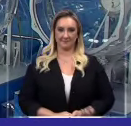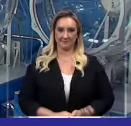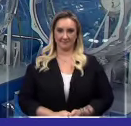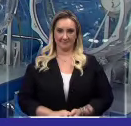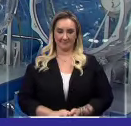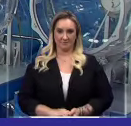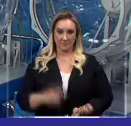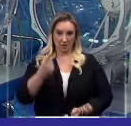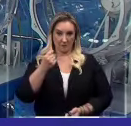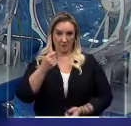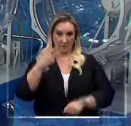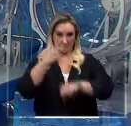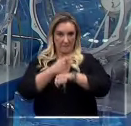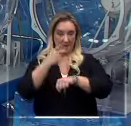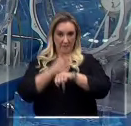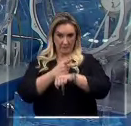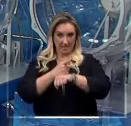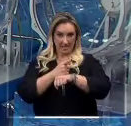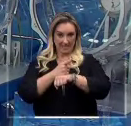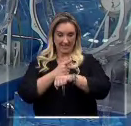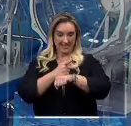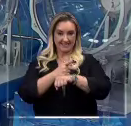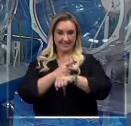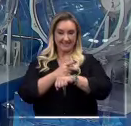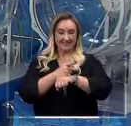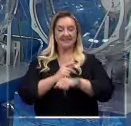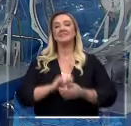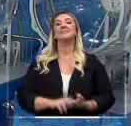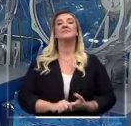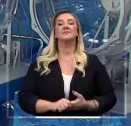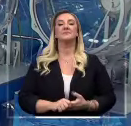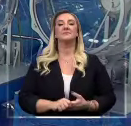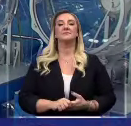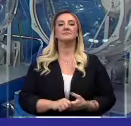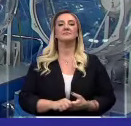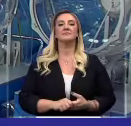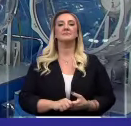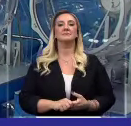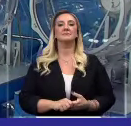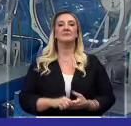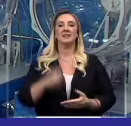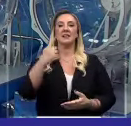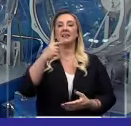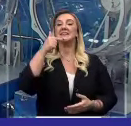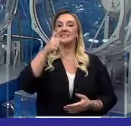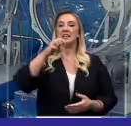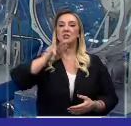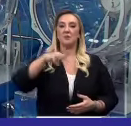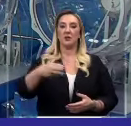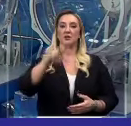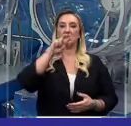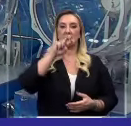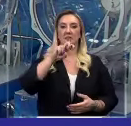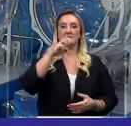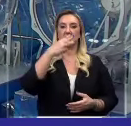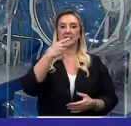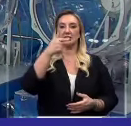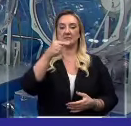5.260. E o valor a ser distribuído entre os acertadores dos cinco números hoje na Quina é de